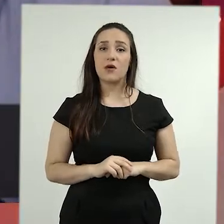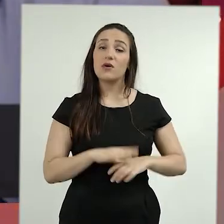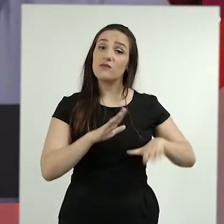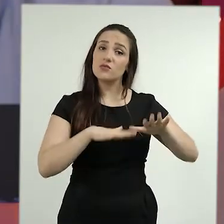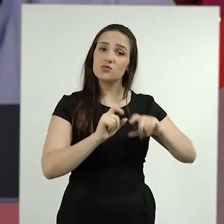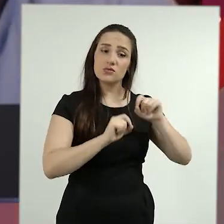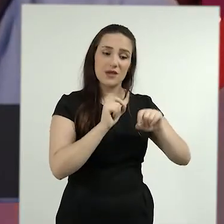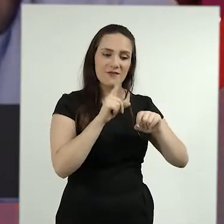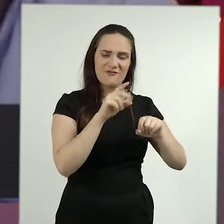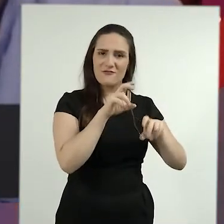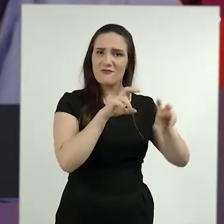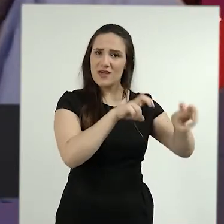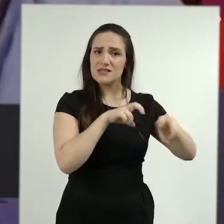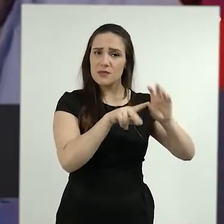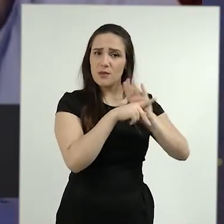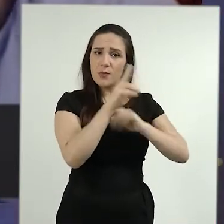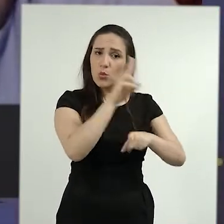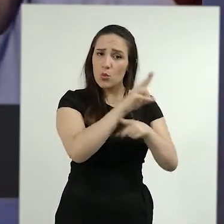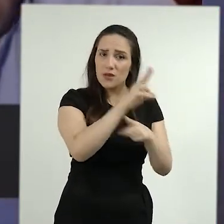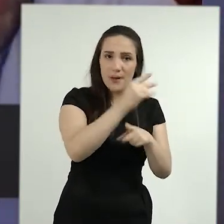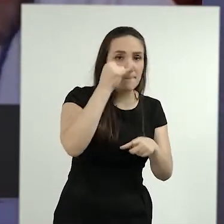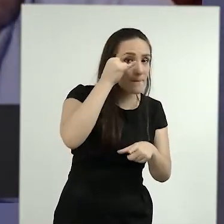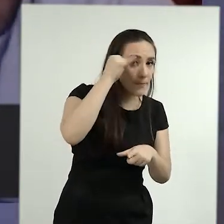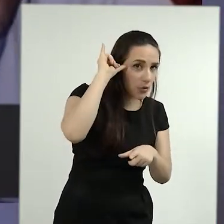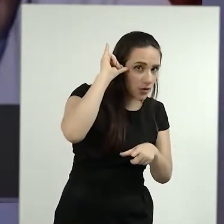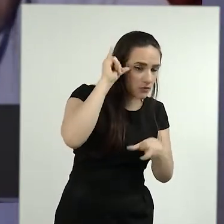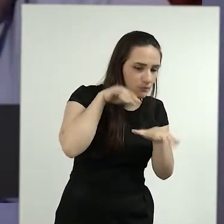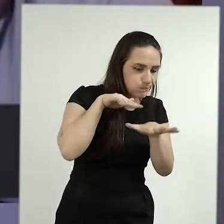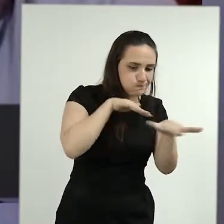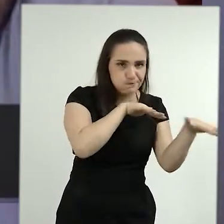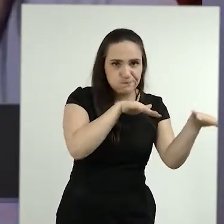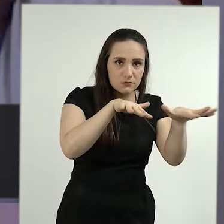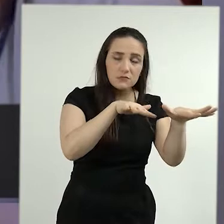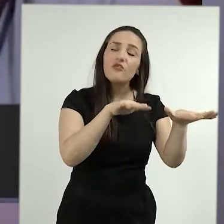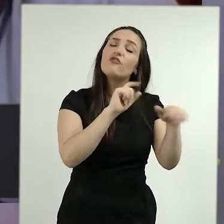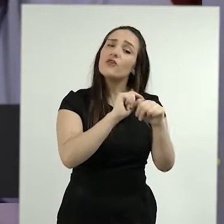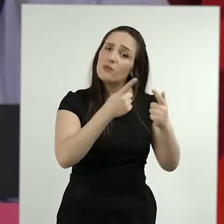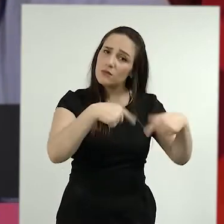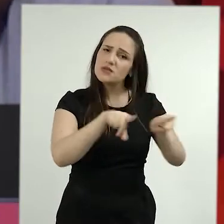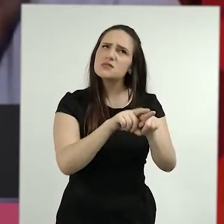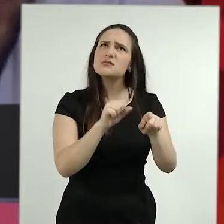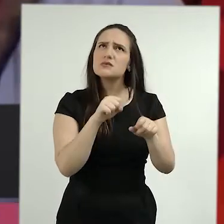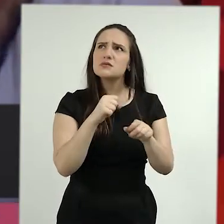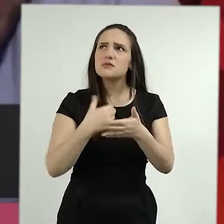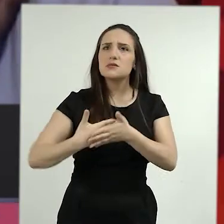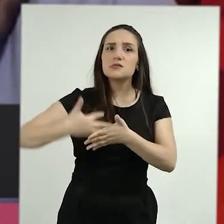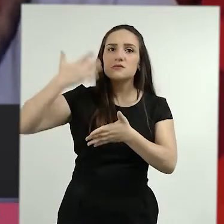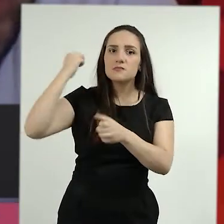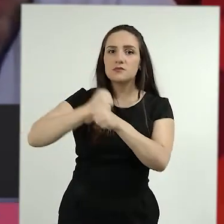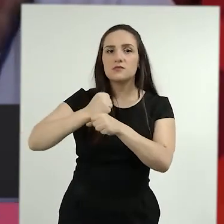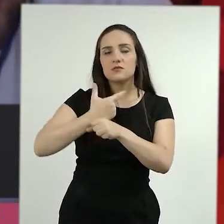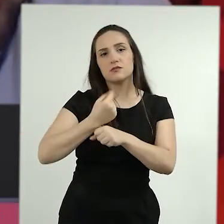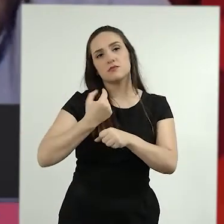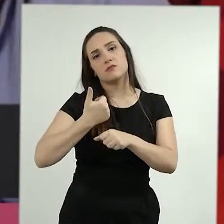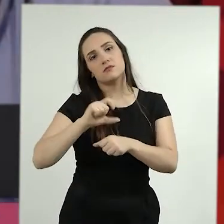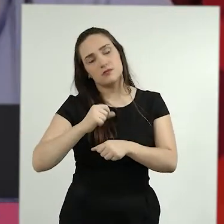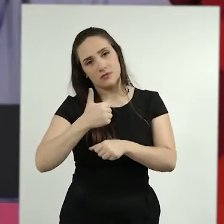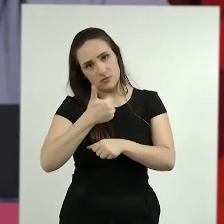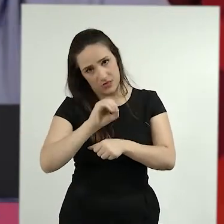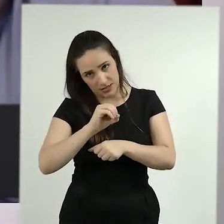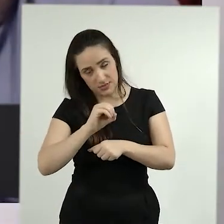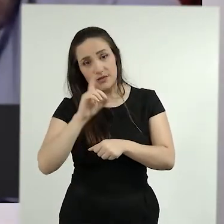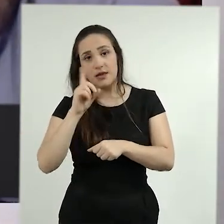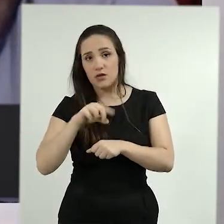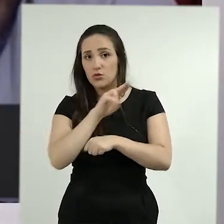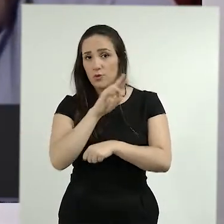particular, que trabalha principalmente, a principal economia é a criação de gado, é a pecuária, e a gente tem uma parceria muito legal desde 2010 lá com eles,